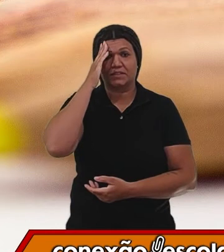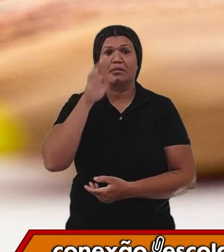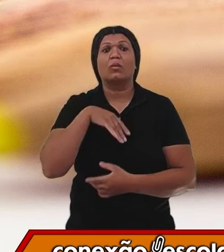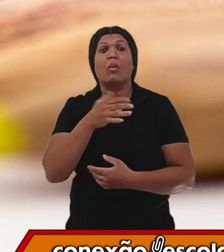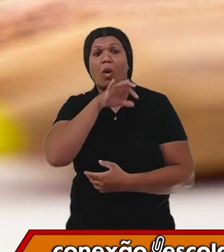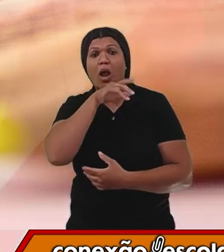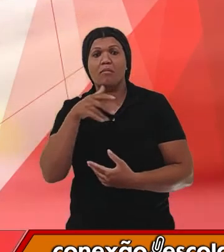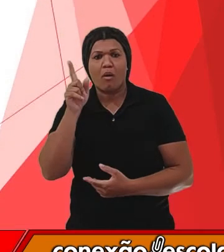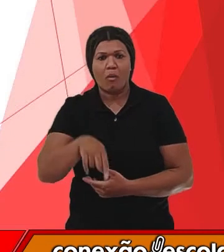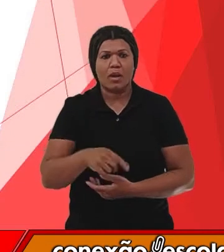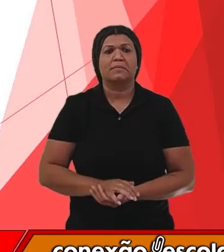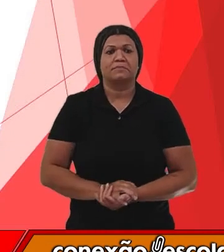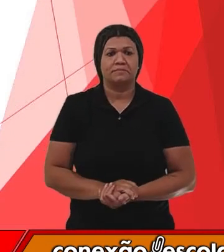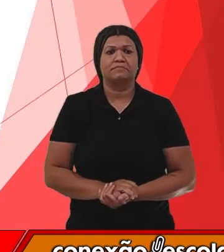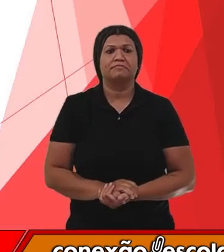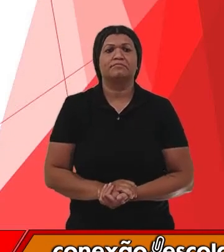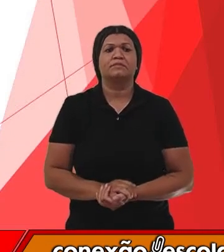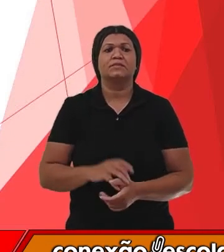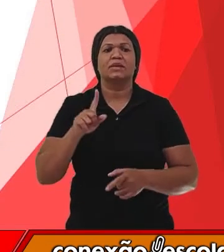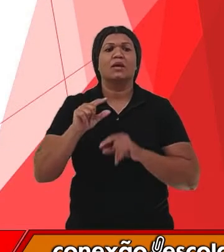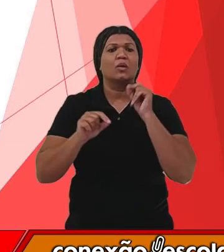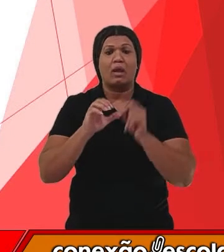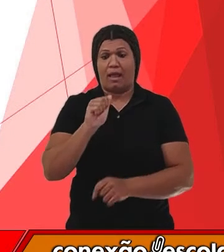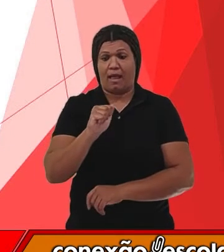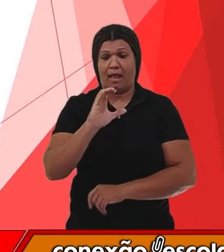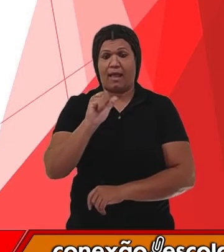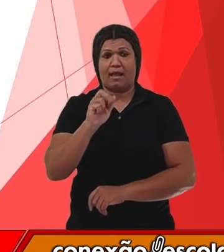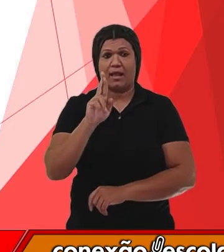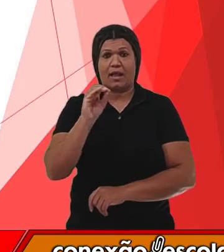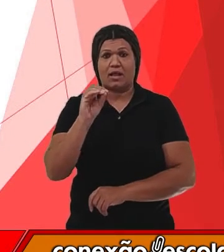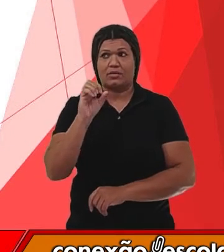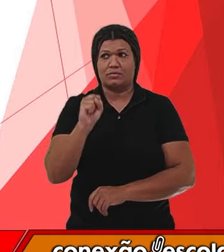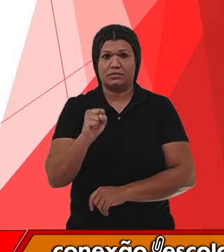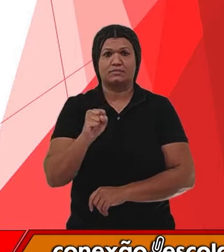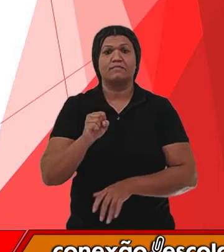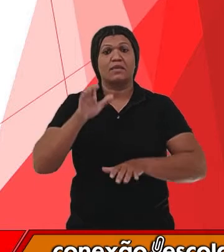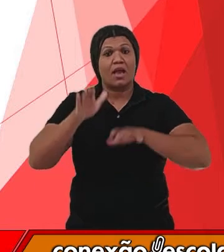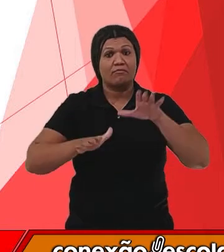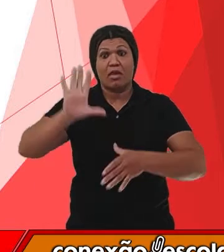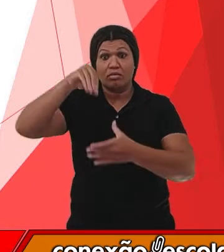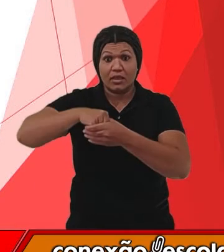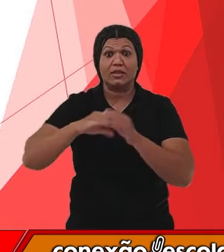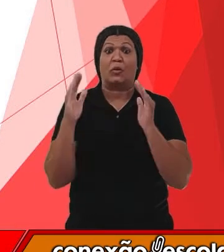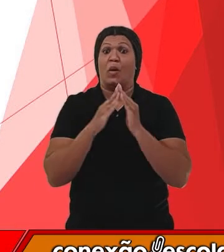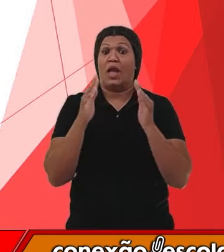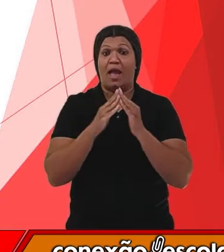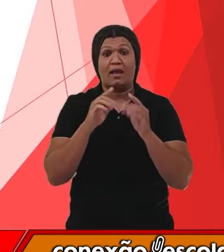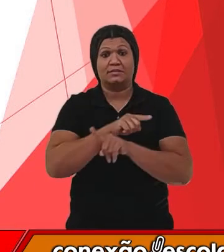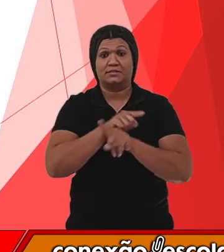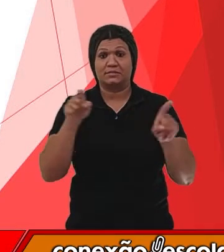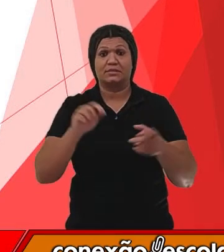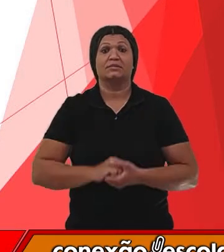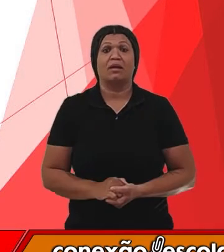que é esse? São os ácaros, que às vezes ficam na casa de vocês.